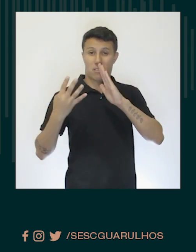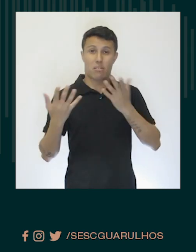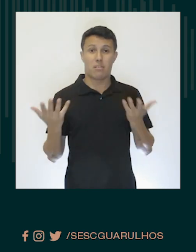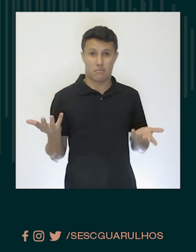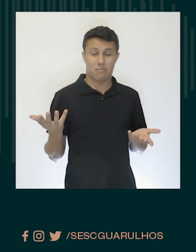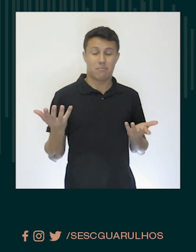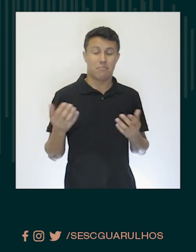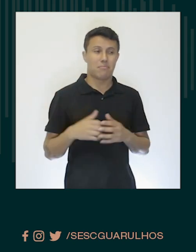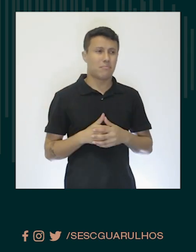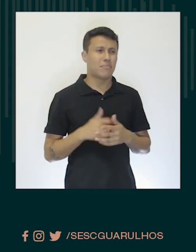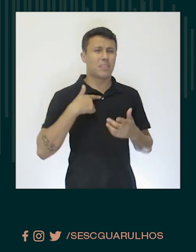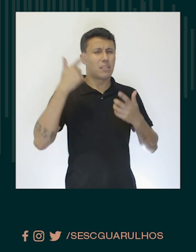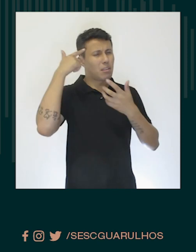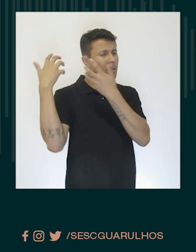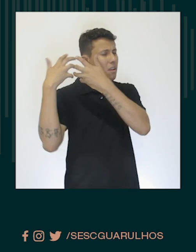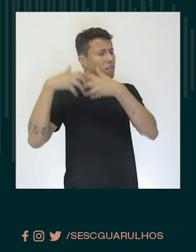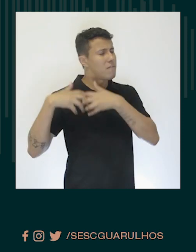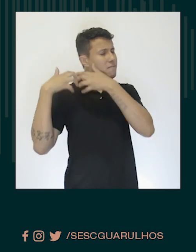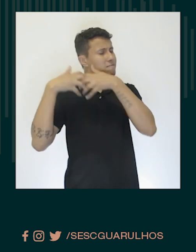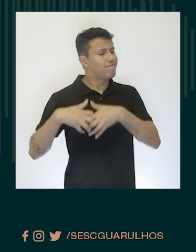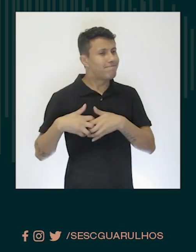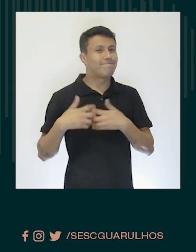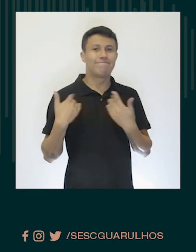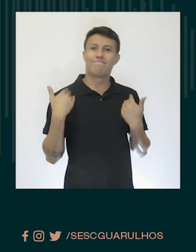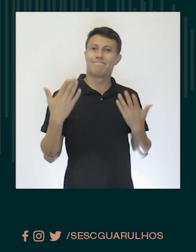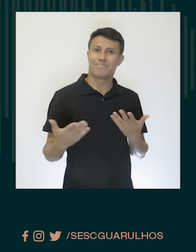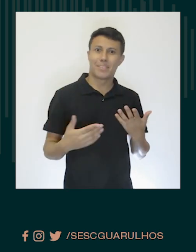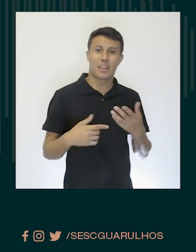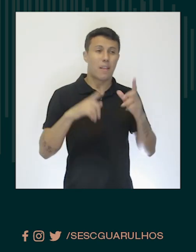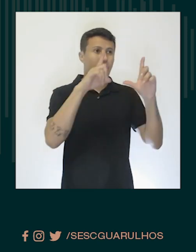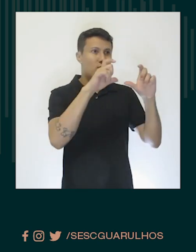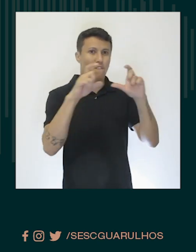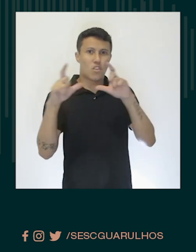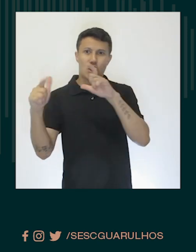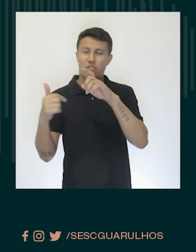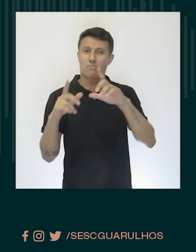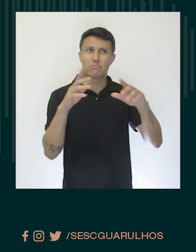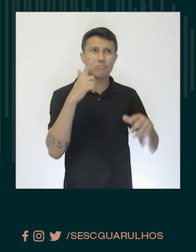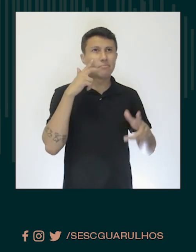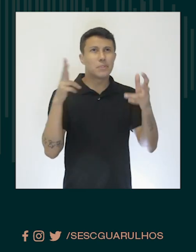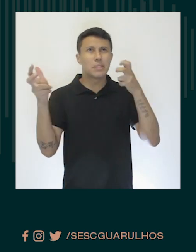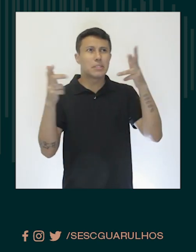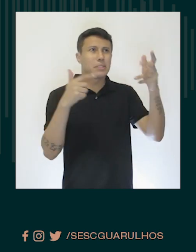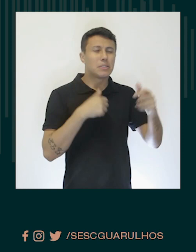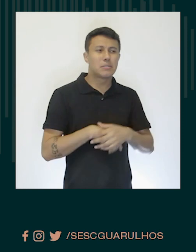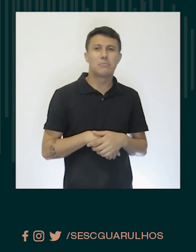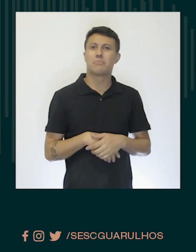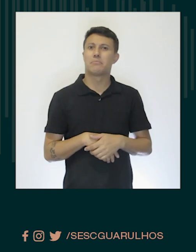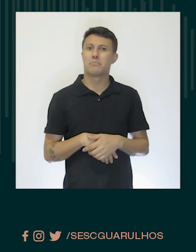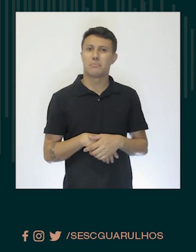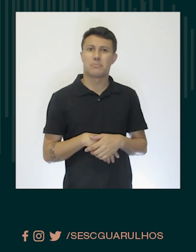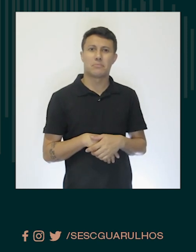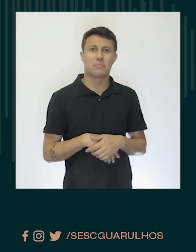a reflexão. Então, essas fotografias saíram lá para